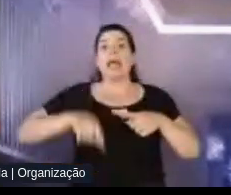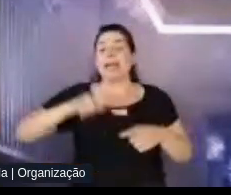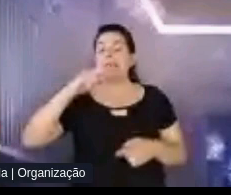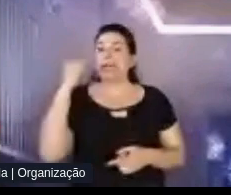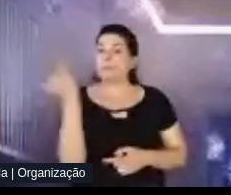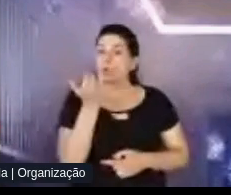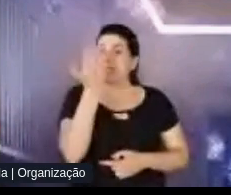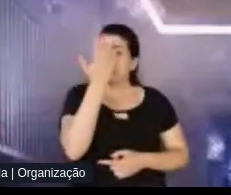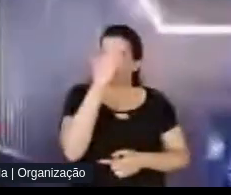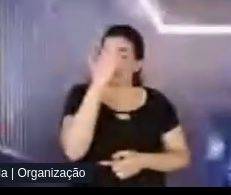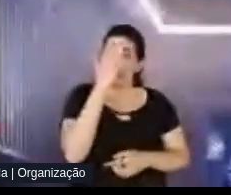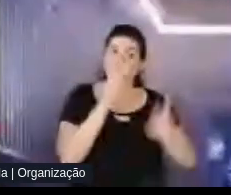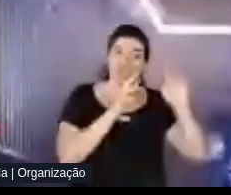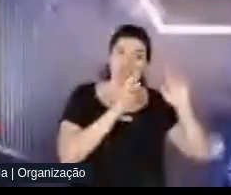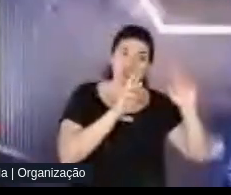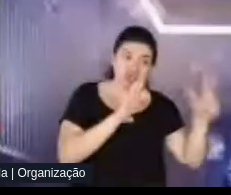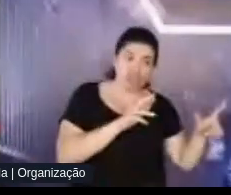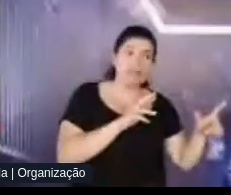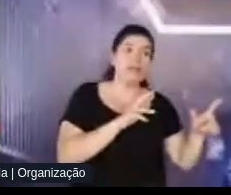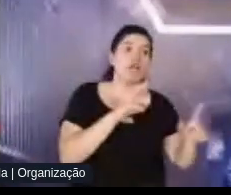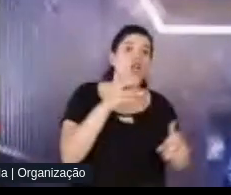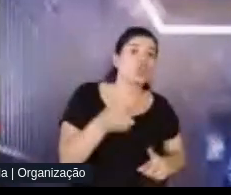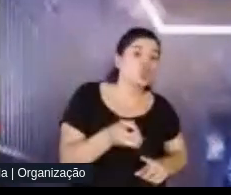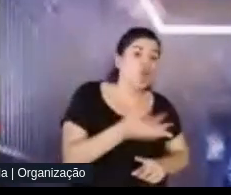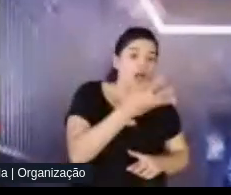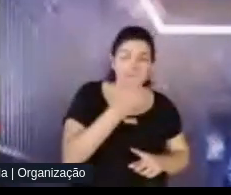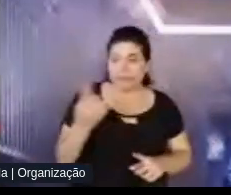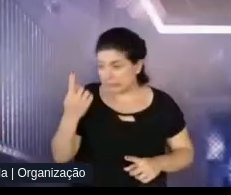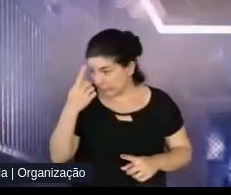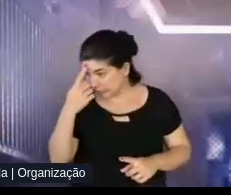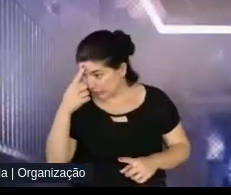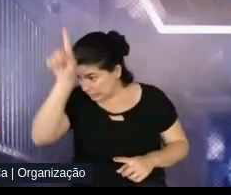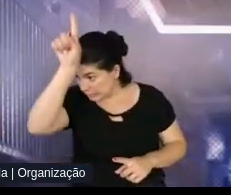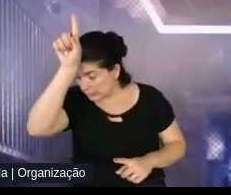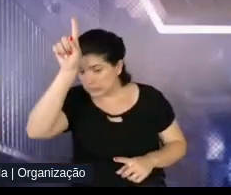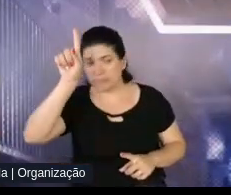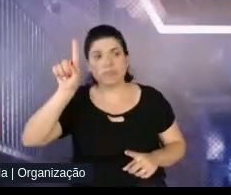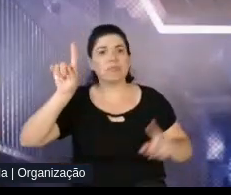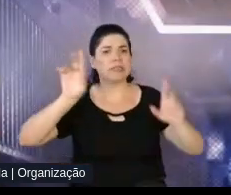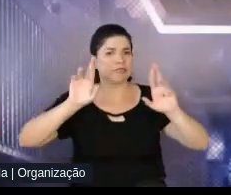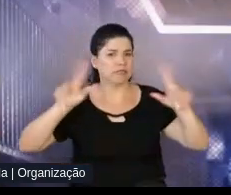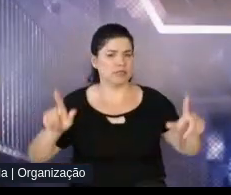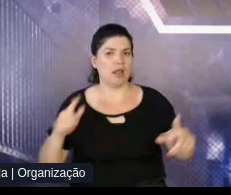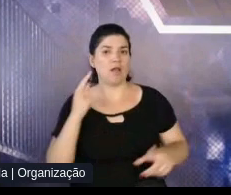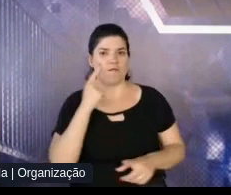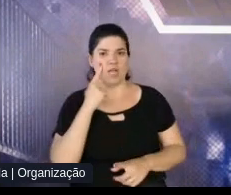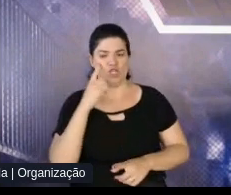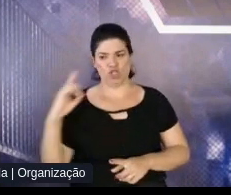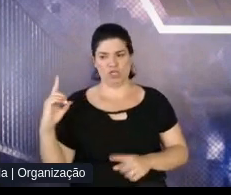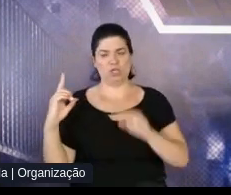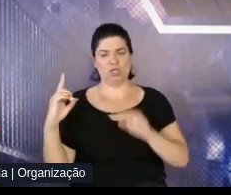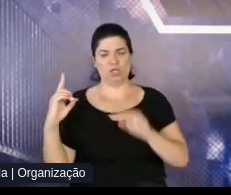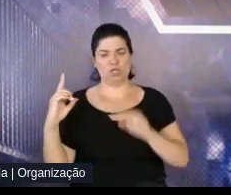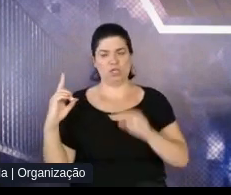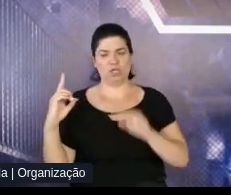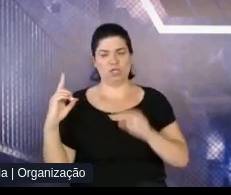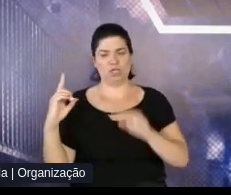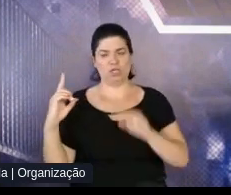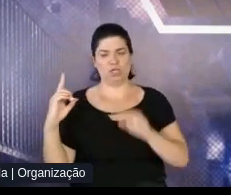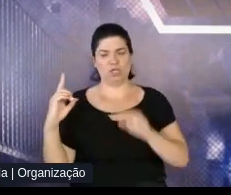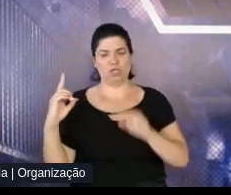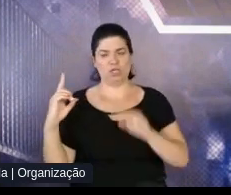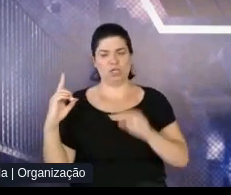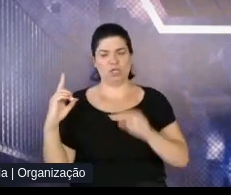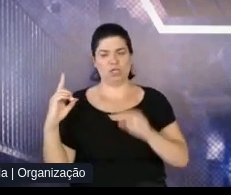entendermos a diferença de uma inovação para uma invenção. Ali mais à direita, a gente tem um formador de bolas